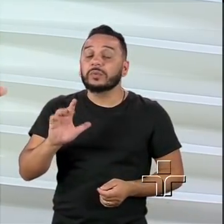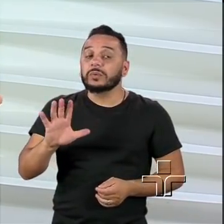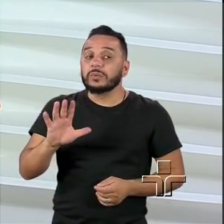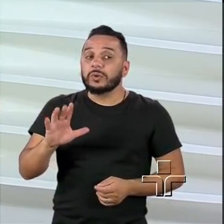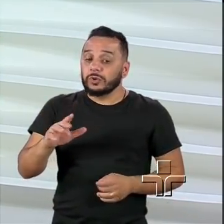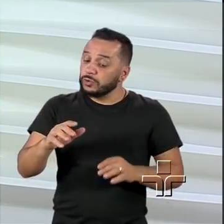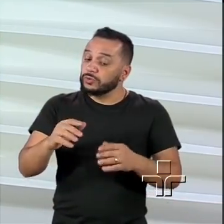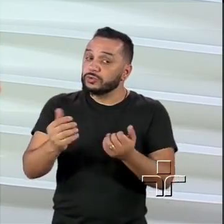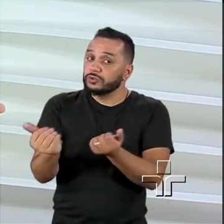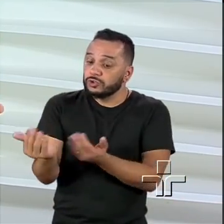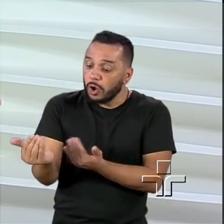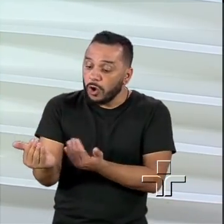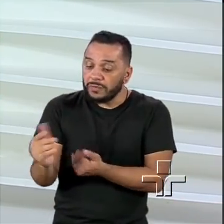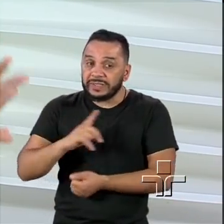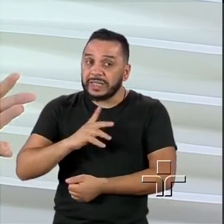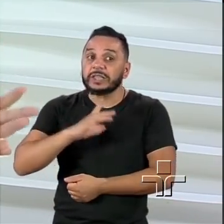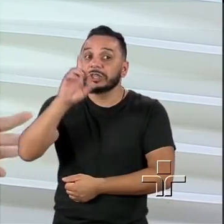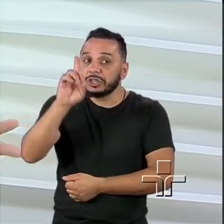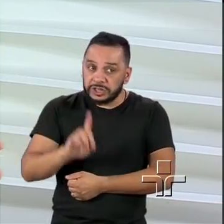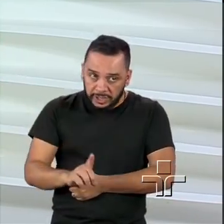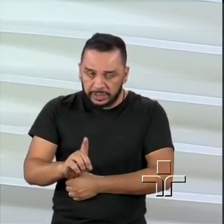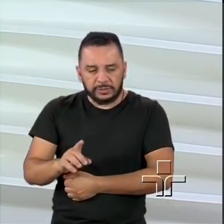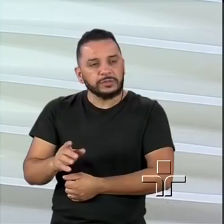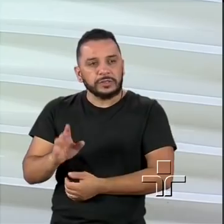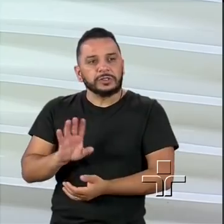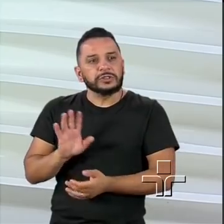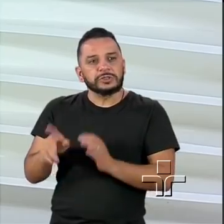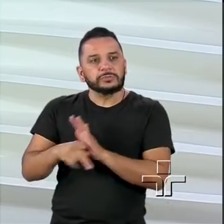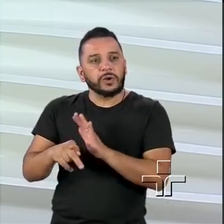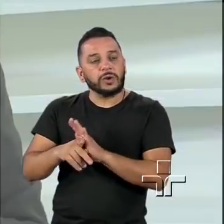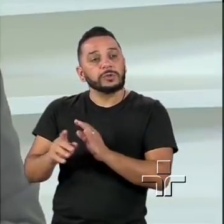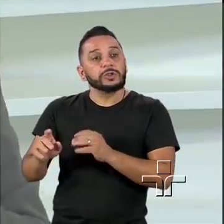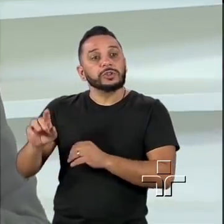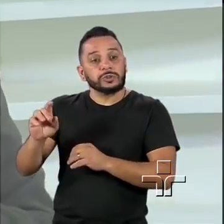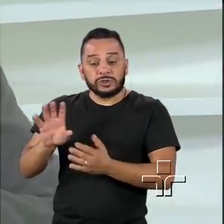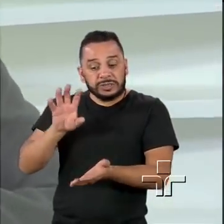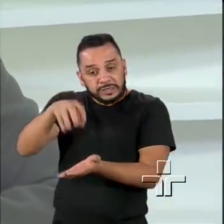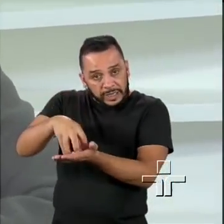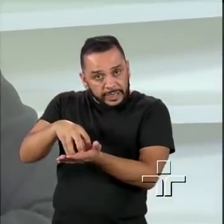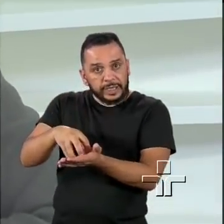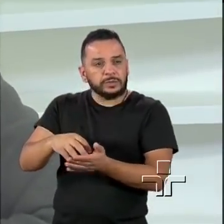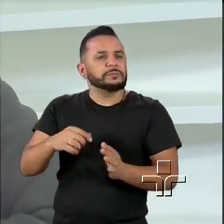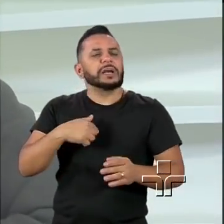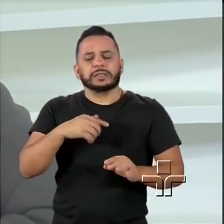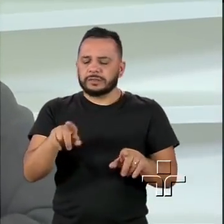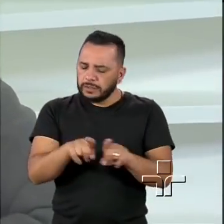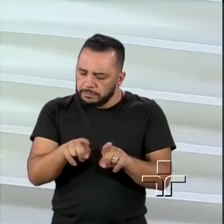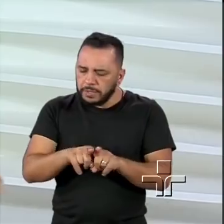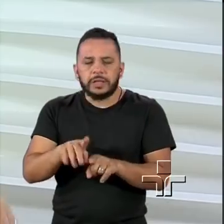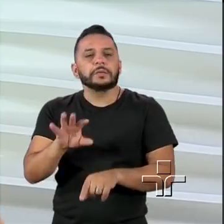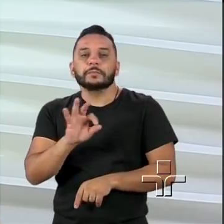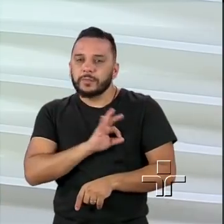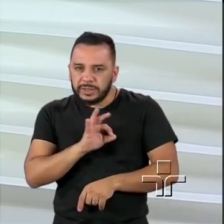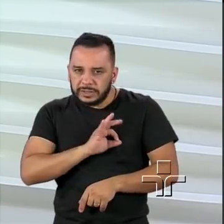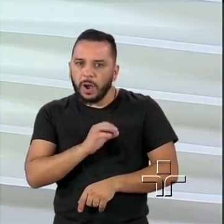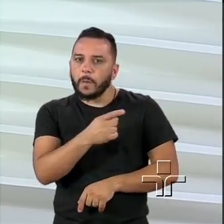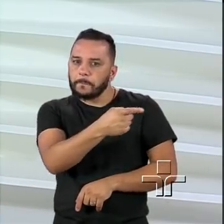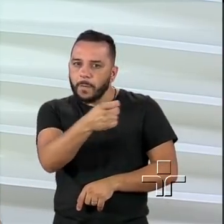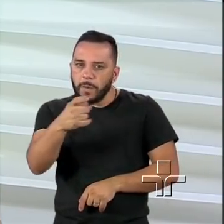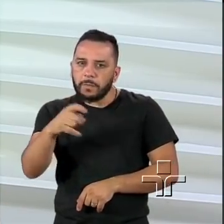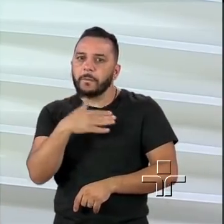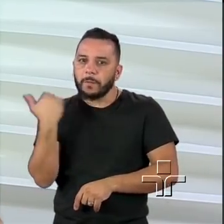do jovem, do centro, do jovem da periferia, do direito do policial, ou seja, é essa lógica que nós vamos fazer.